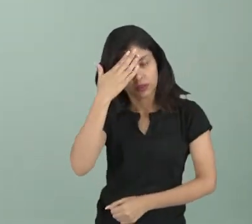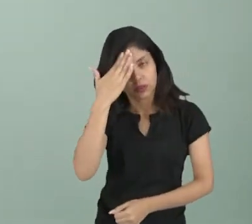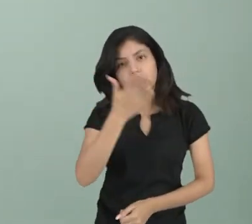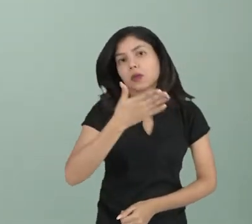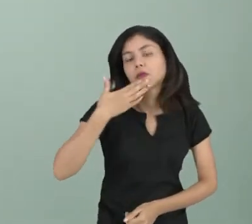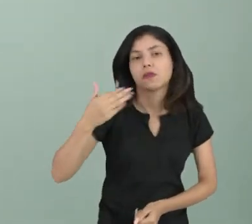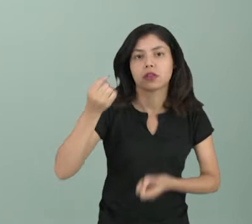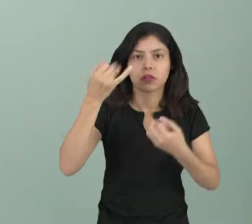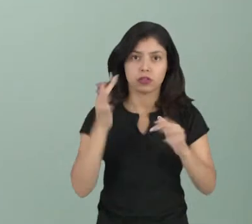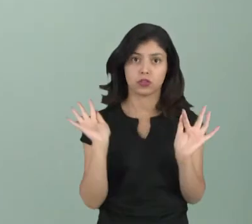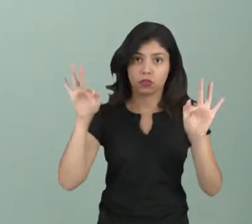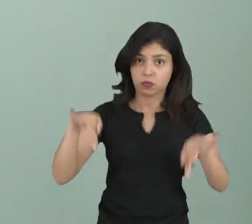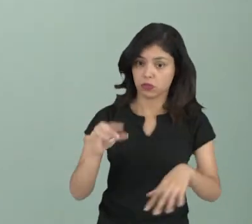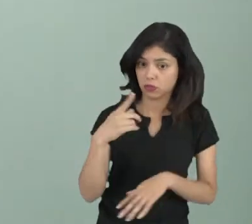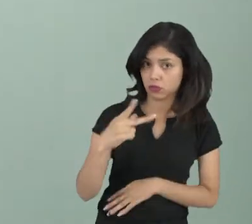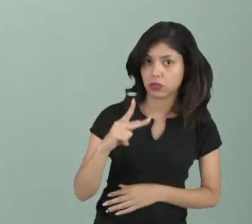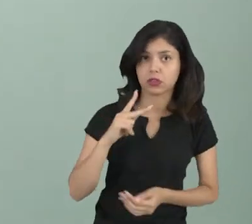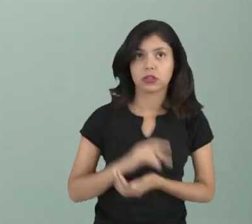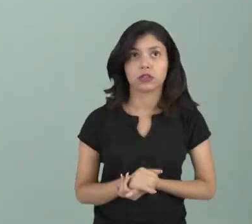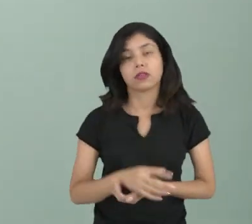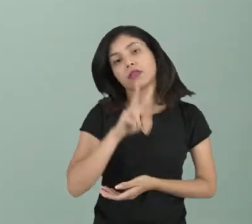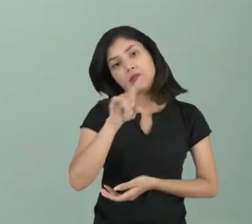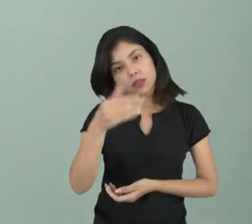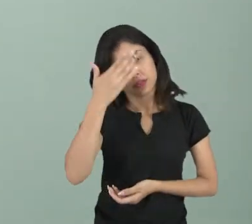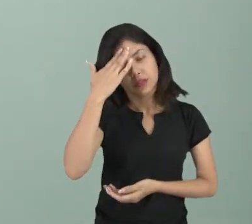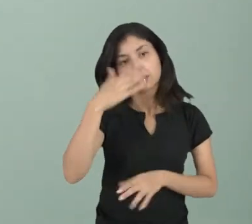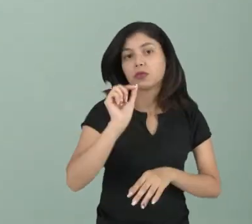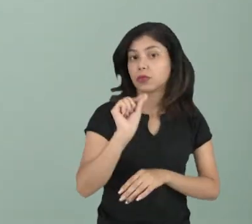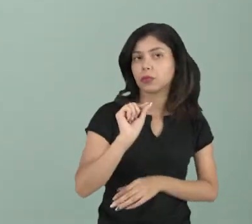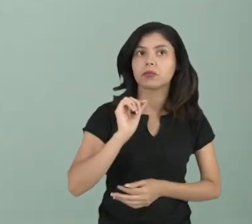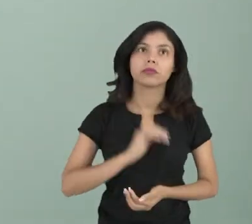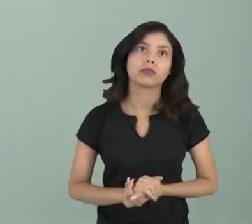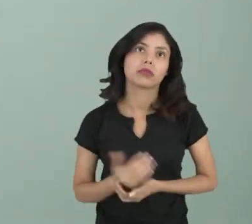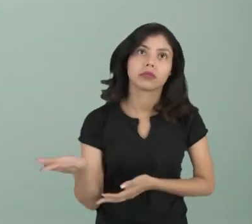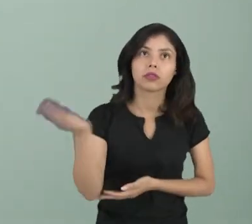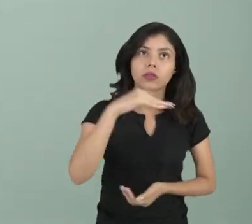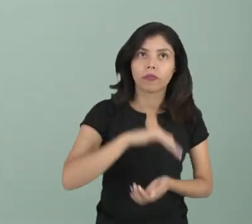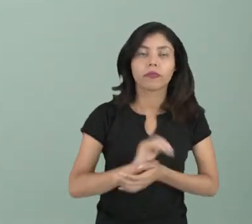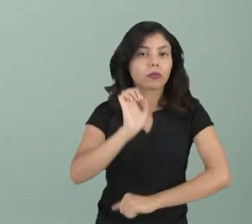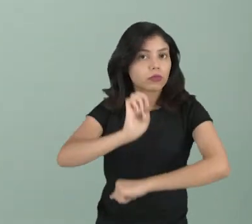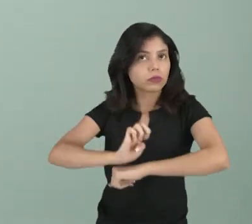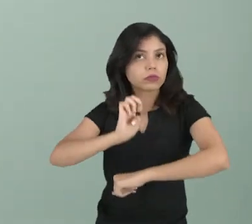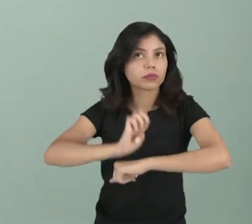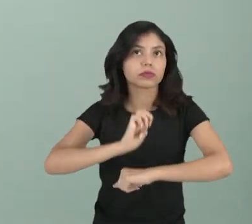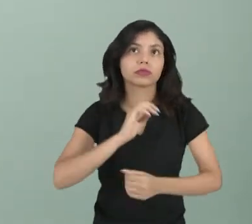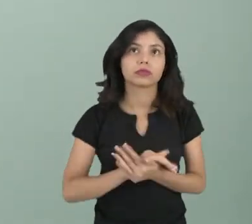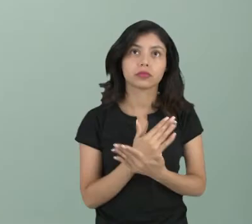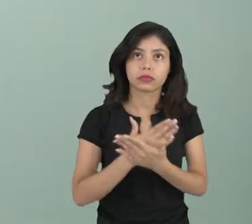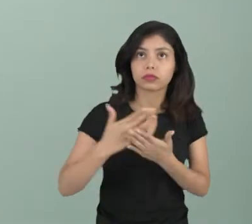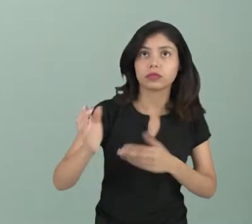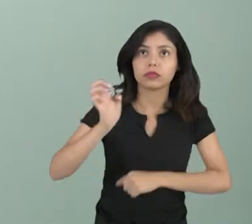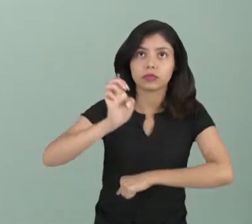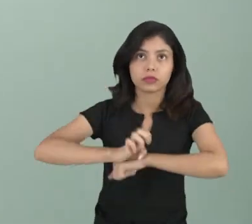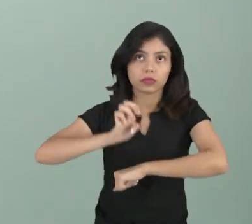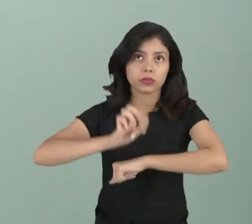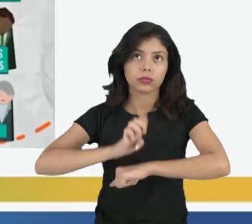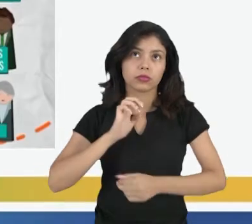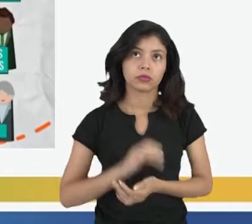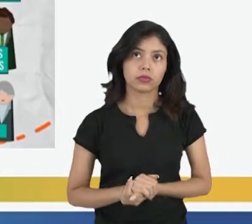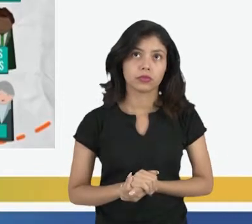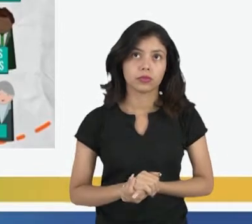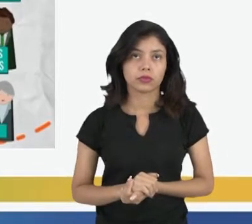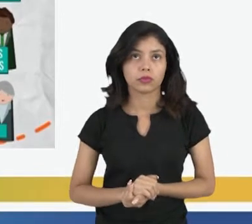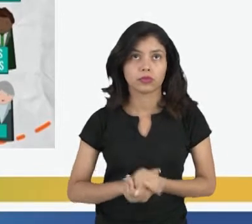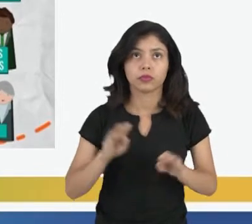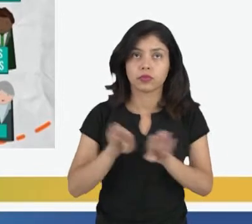entender o melhor dizendo no final dela vai entender o que que significa isso vamos lá então começou depois estado